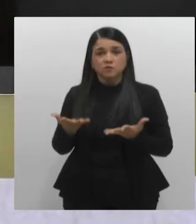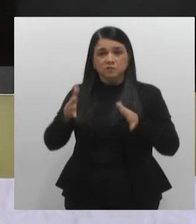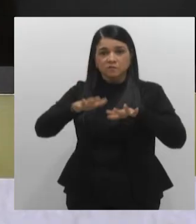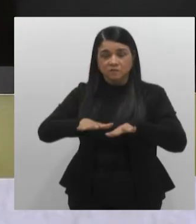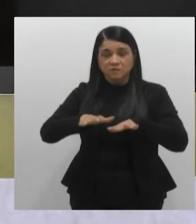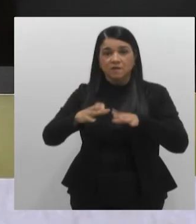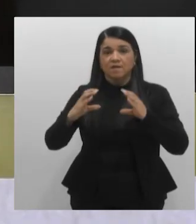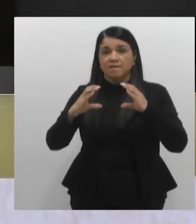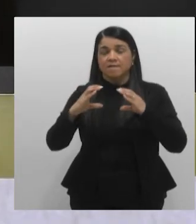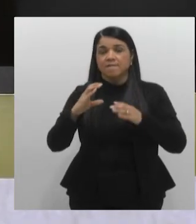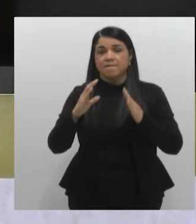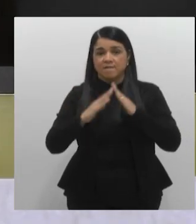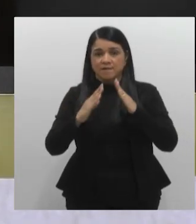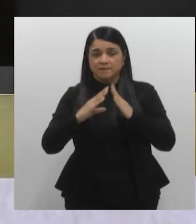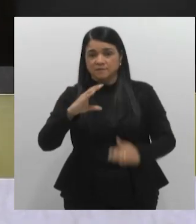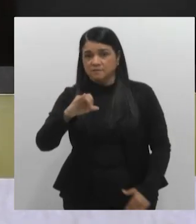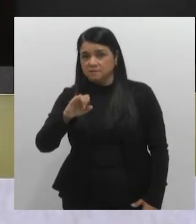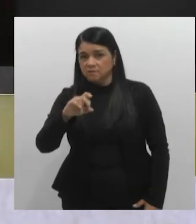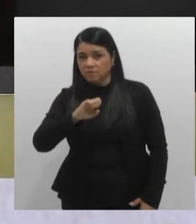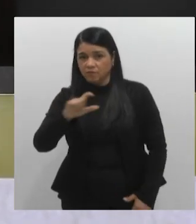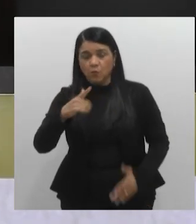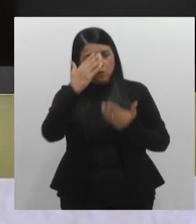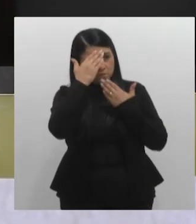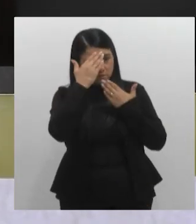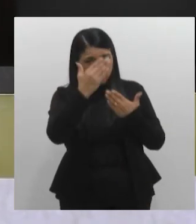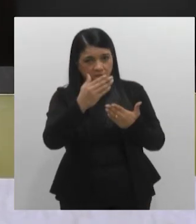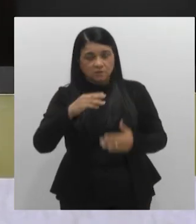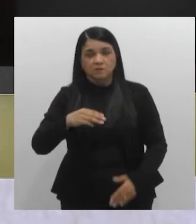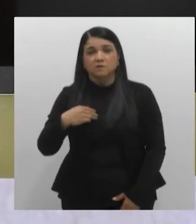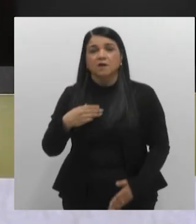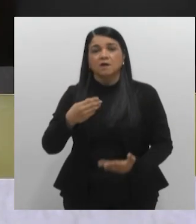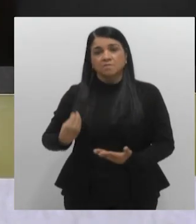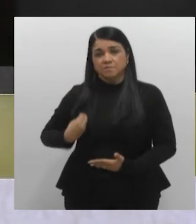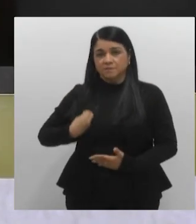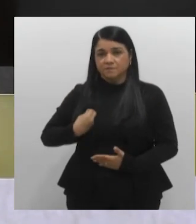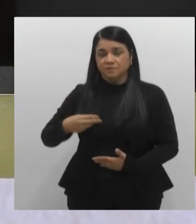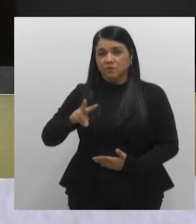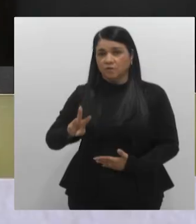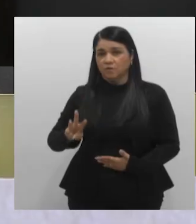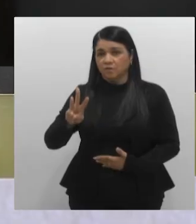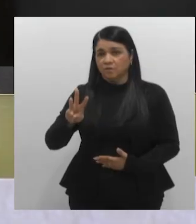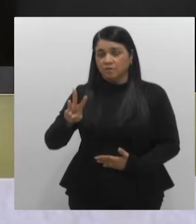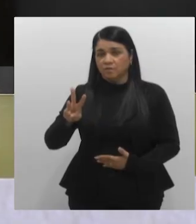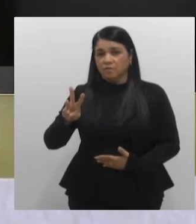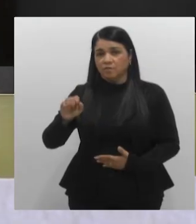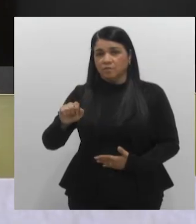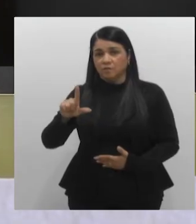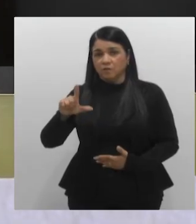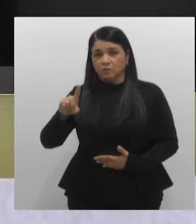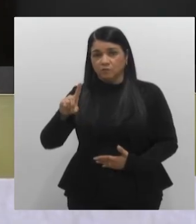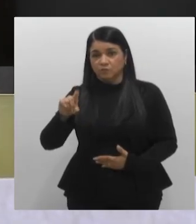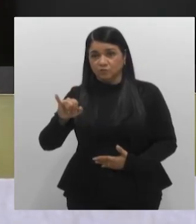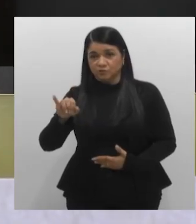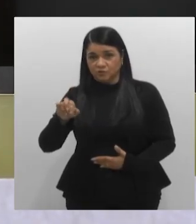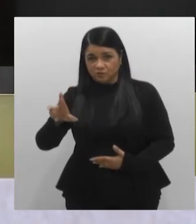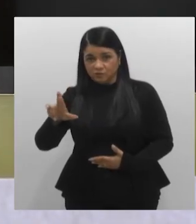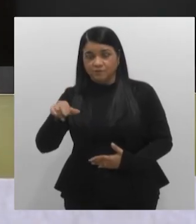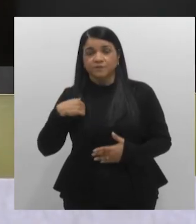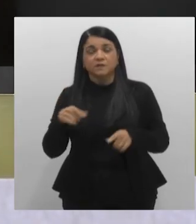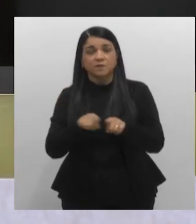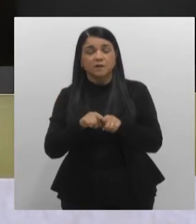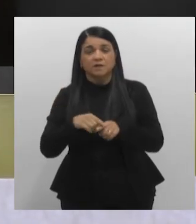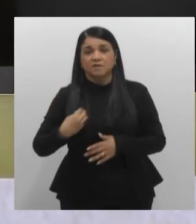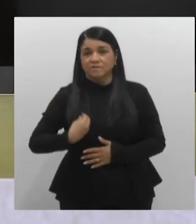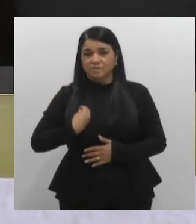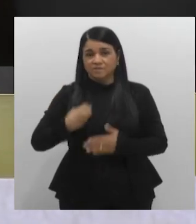Civil. Então, quero agradecer muito a presença do Valdir aqui conosco nesse momento. Agradecer também a presença do meu irmão, meu amigo